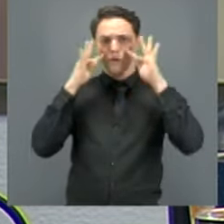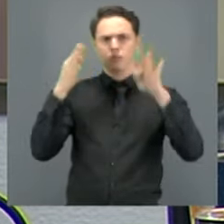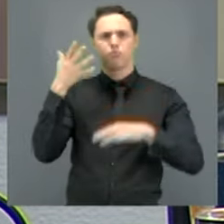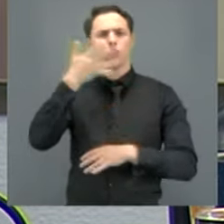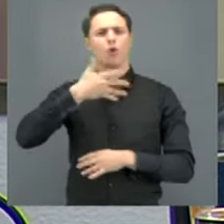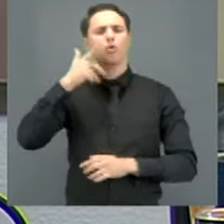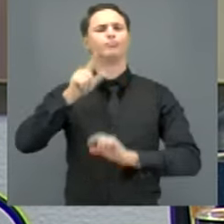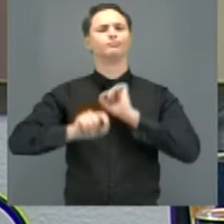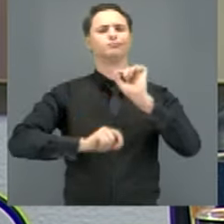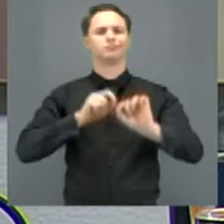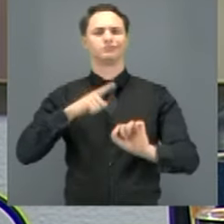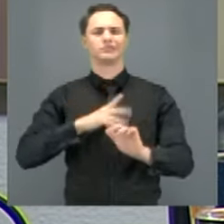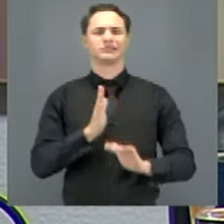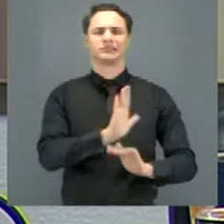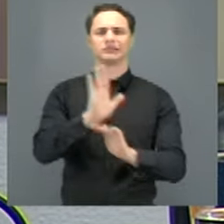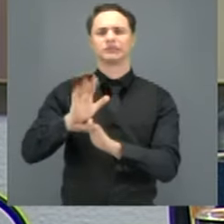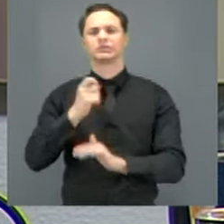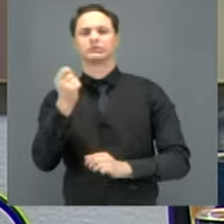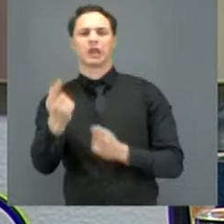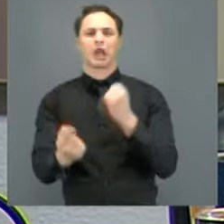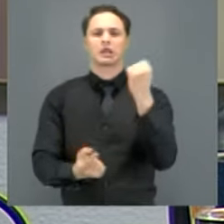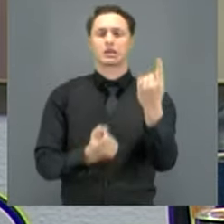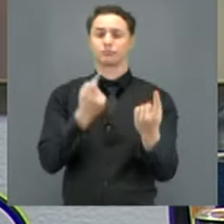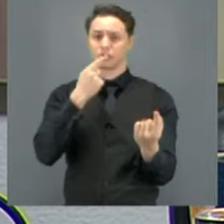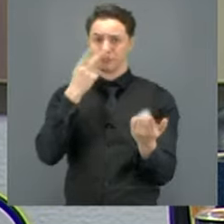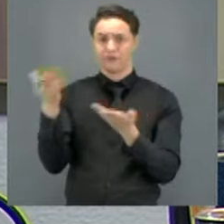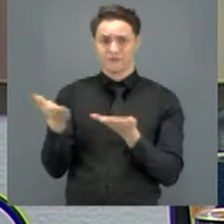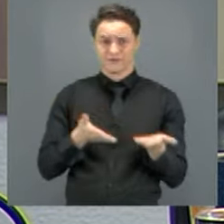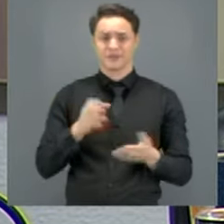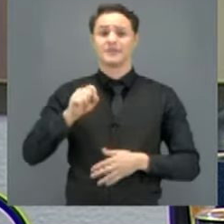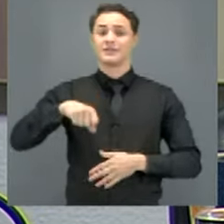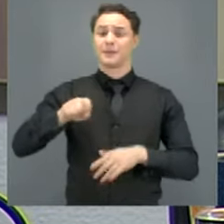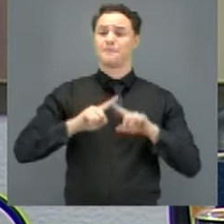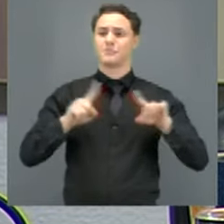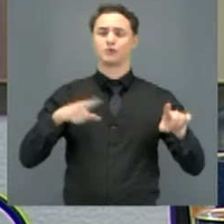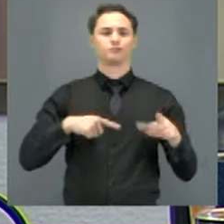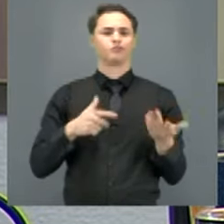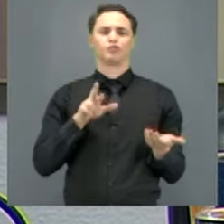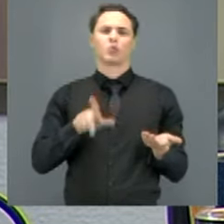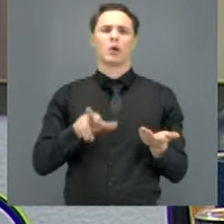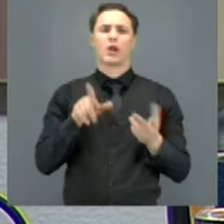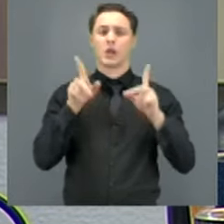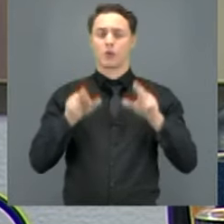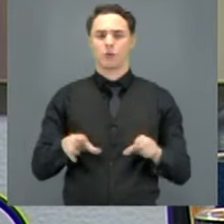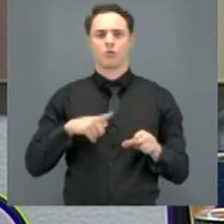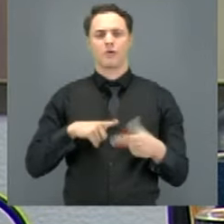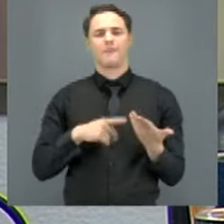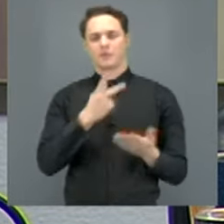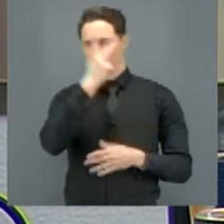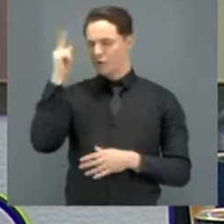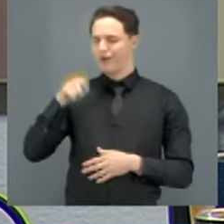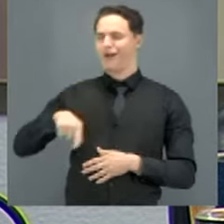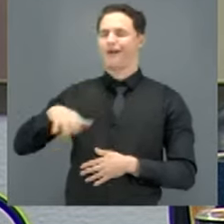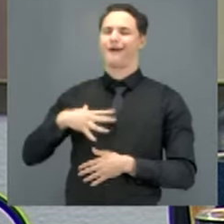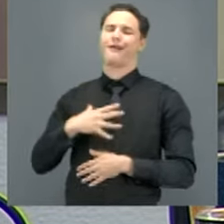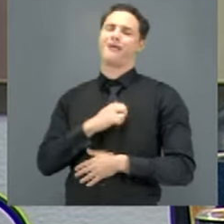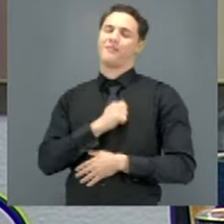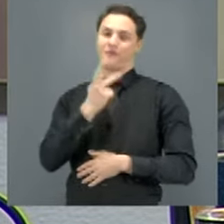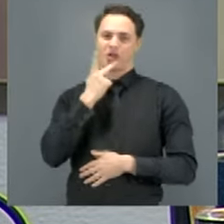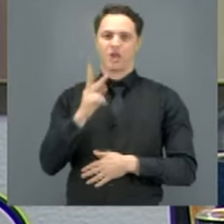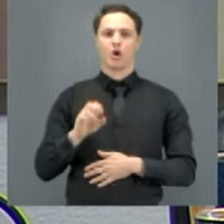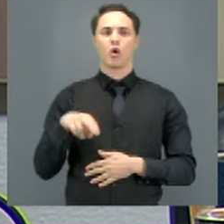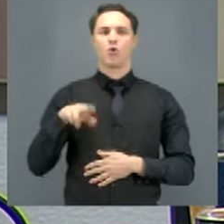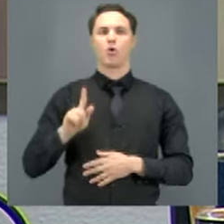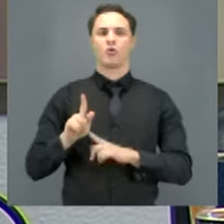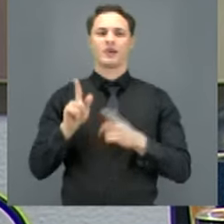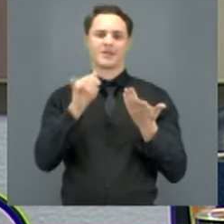é que as ajudas esporádicas, elas são bem-vindas, mas elas não são, como adoram dizer as ONGs, a turma